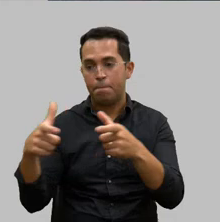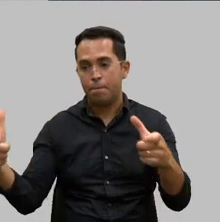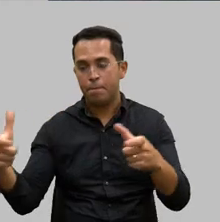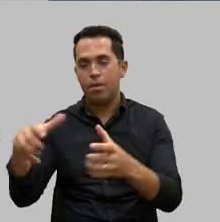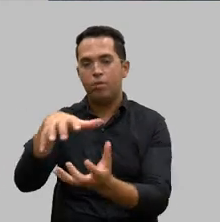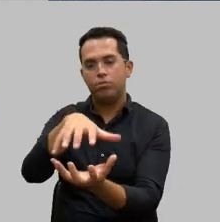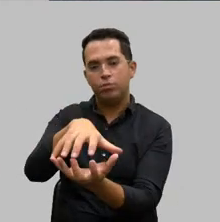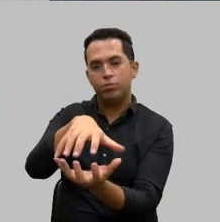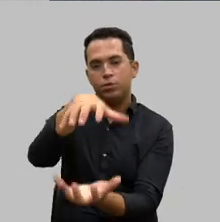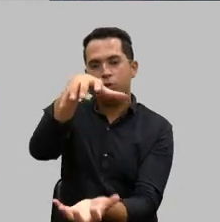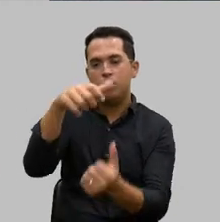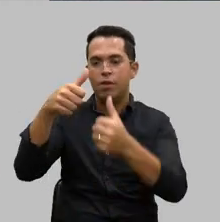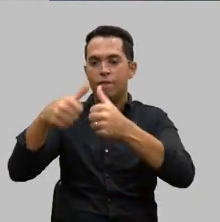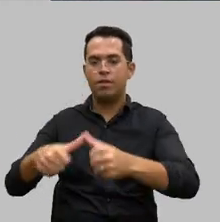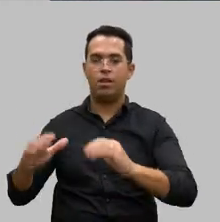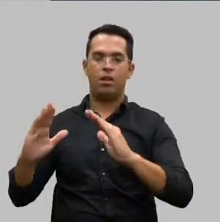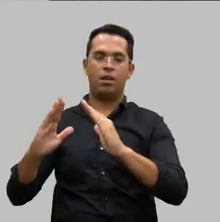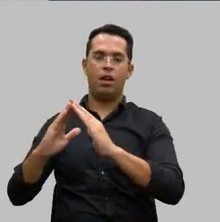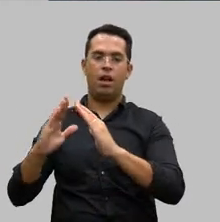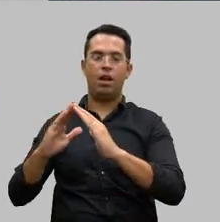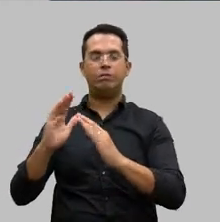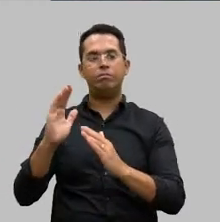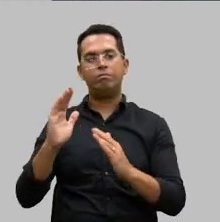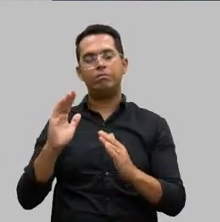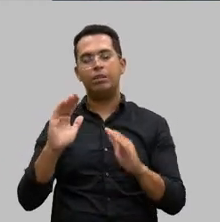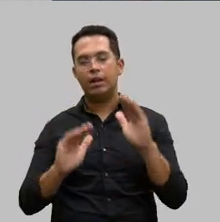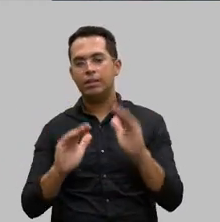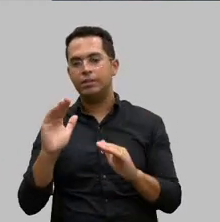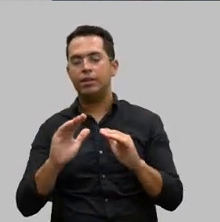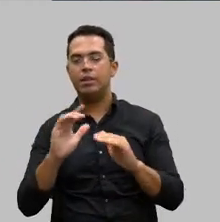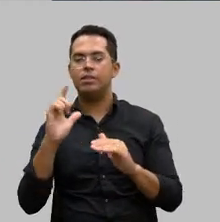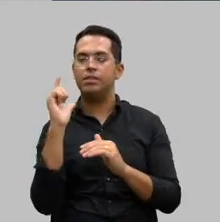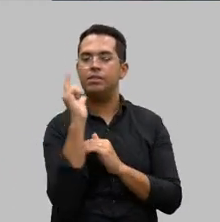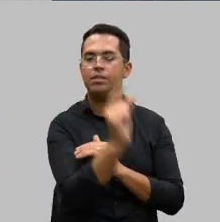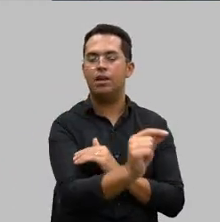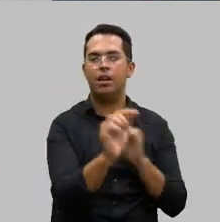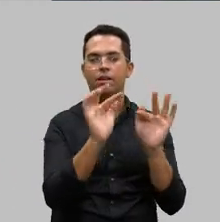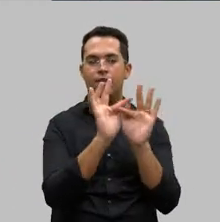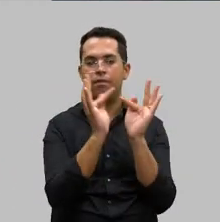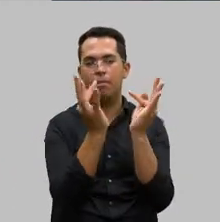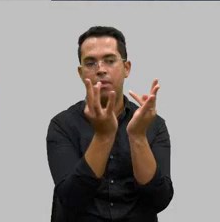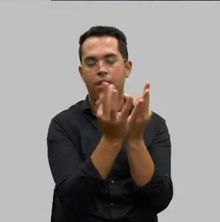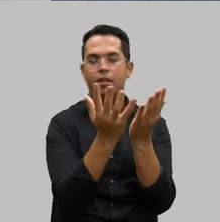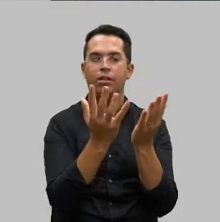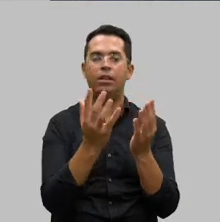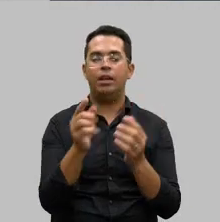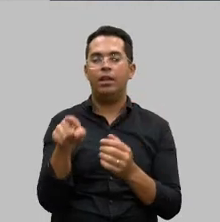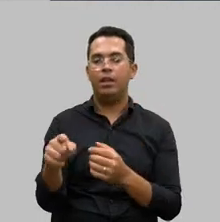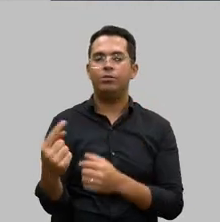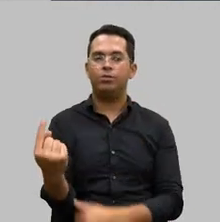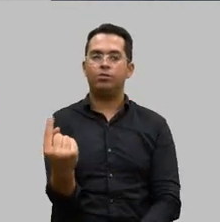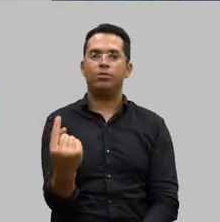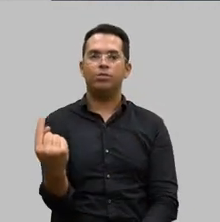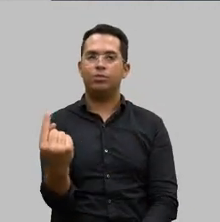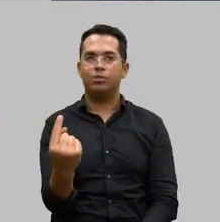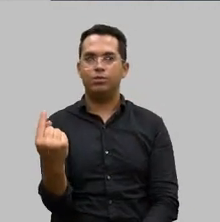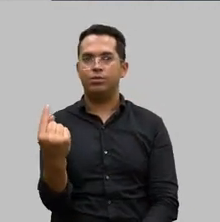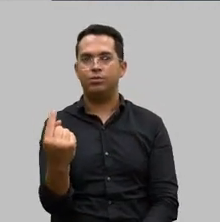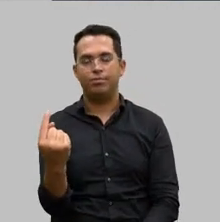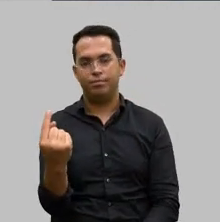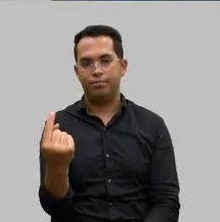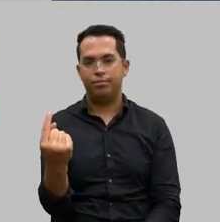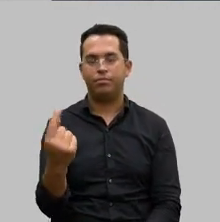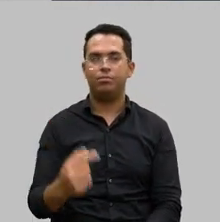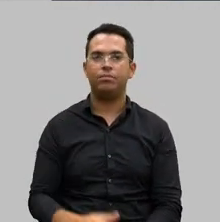Sai e acaba sendo vítima né de alguns criminosos aí outra coisa que a gente também